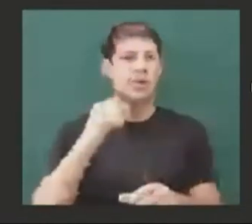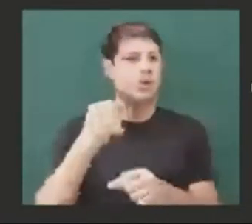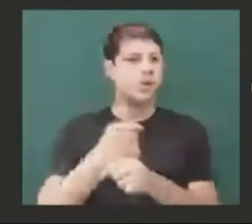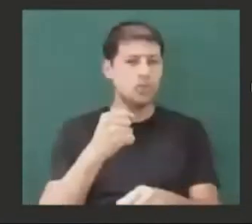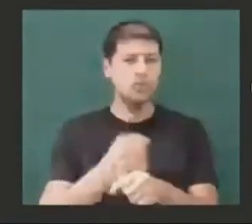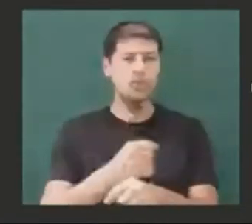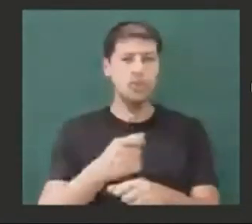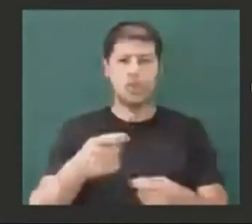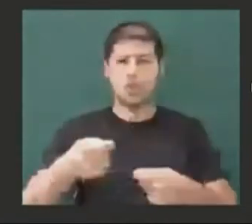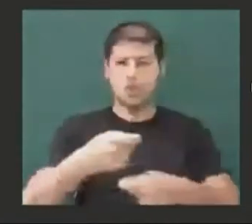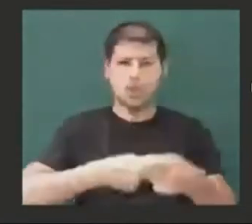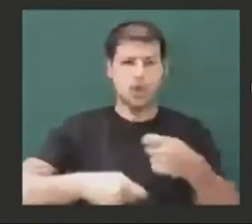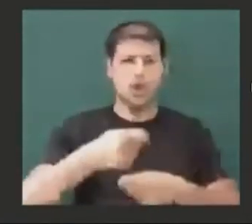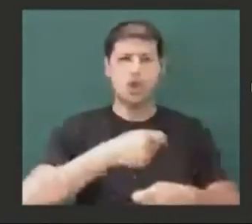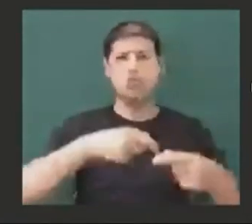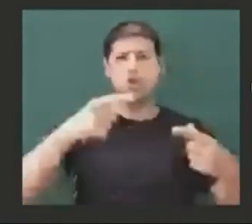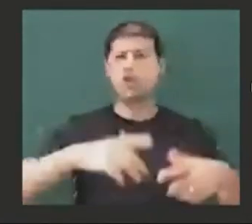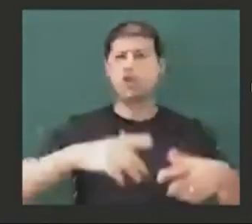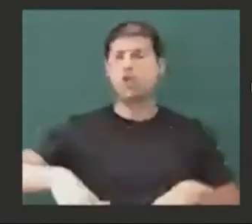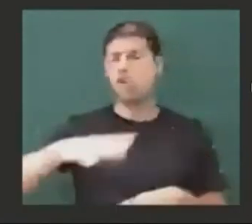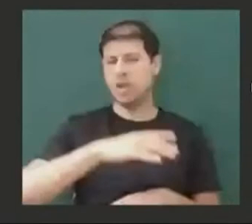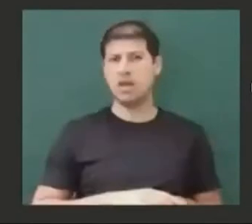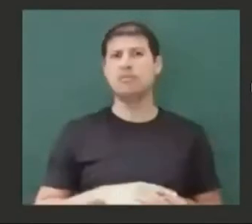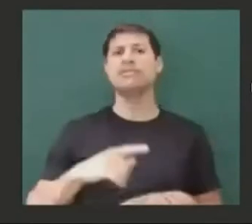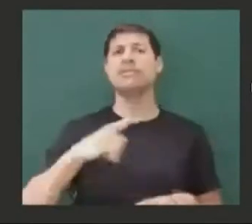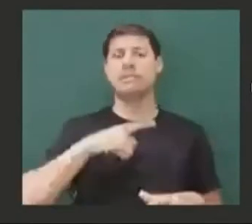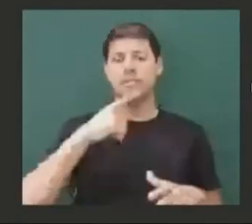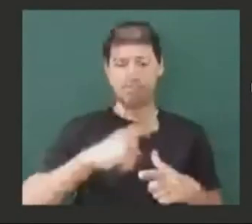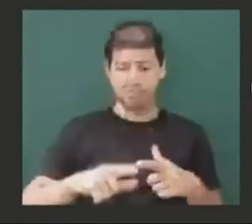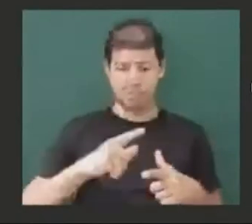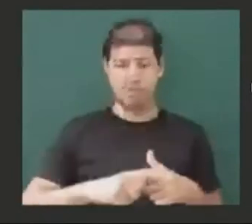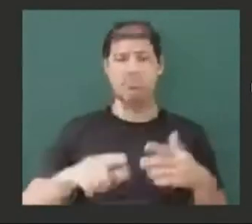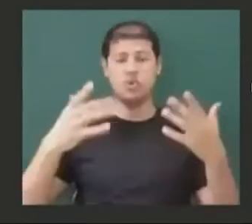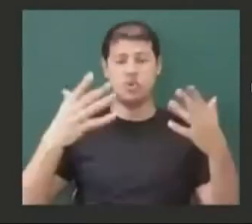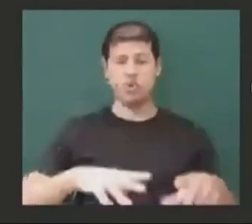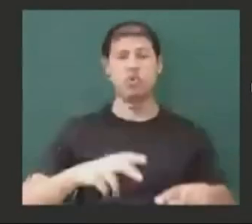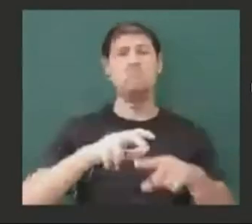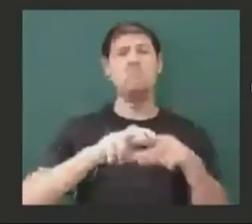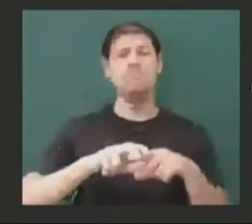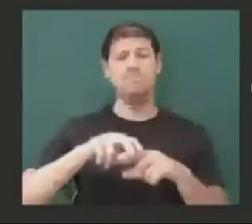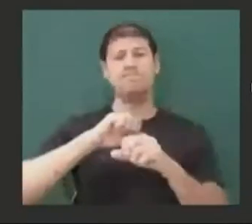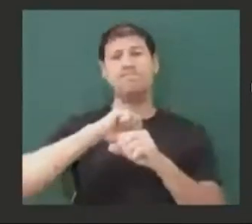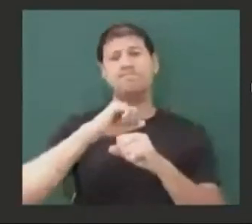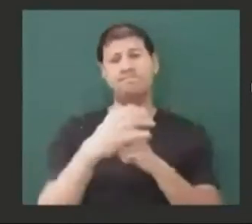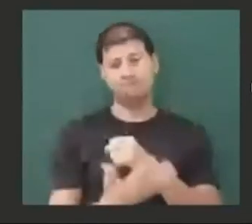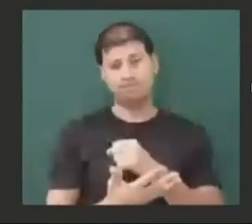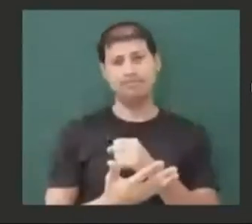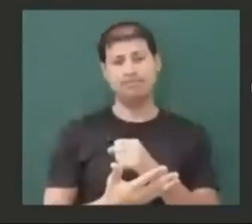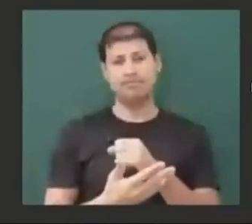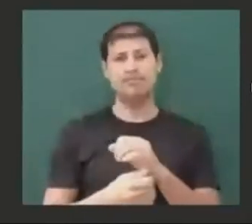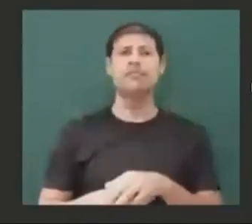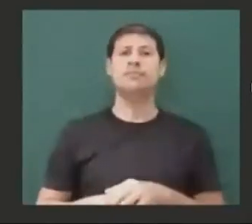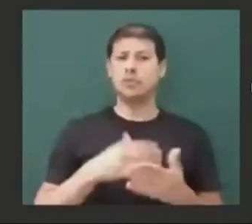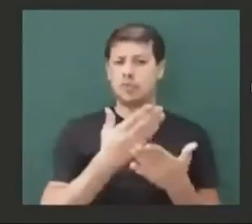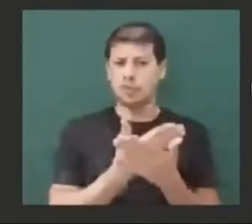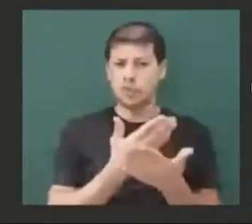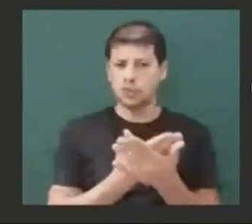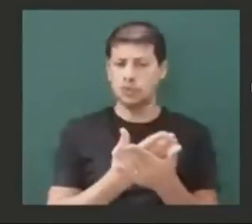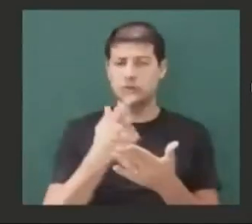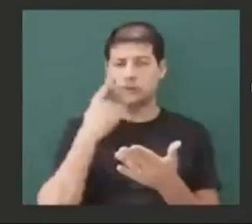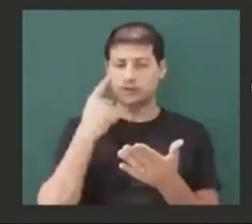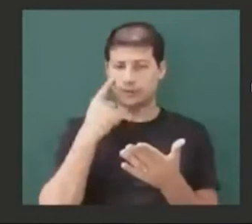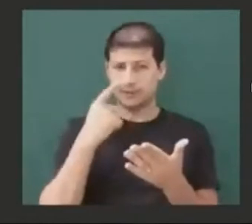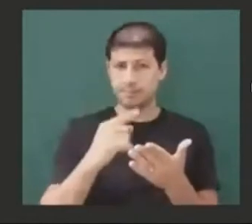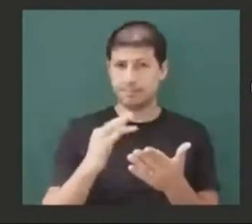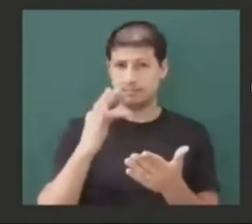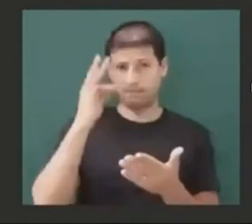locais que foram prejudicadas pela crise da Covid-19. O estudo projeta que, se São